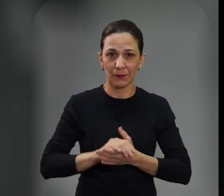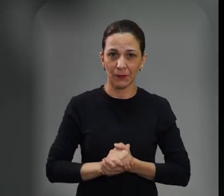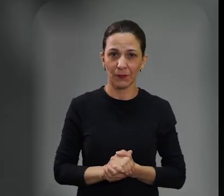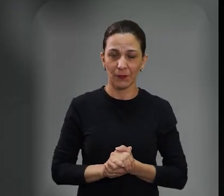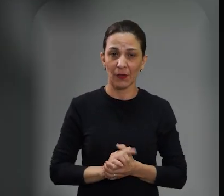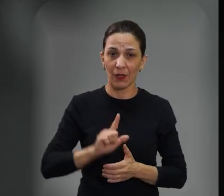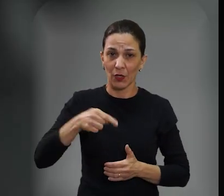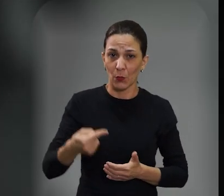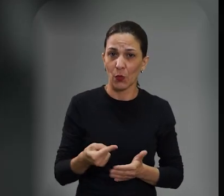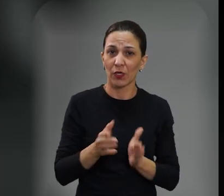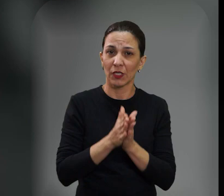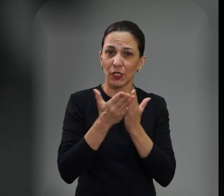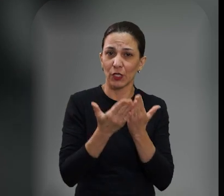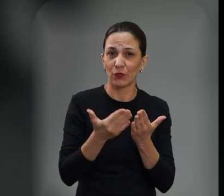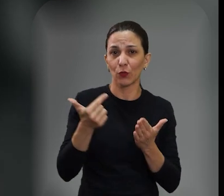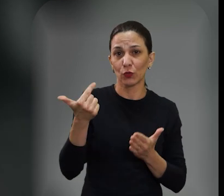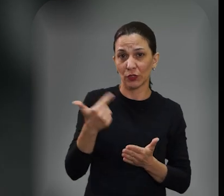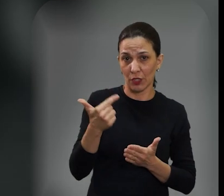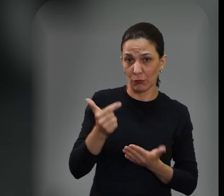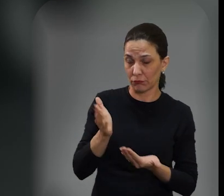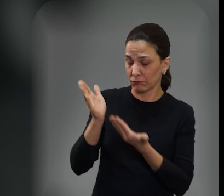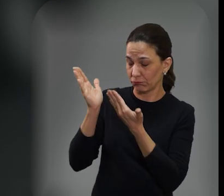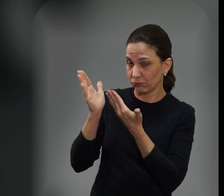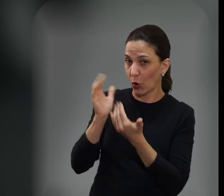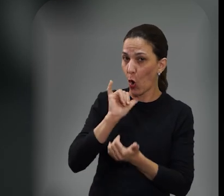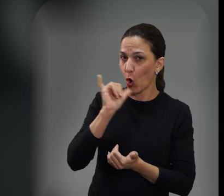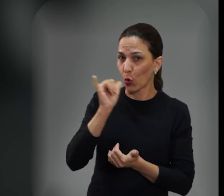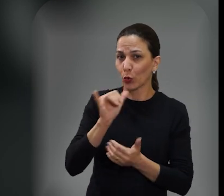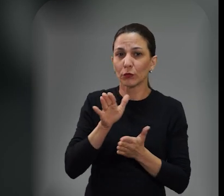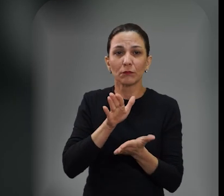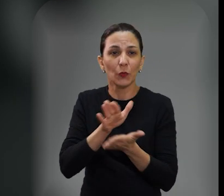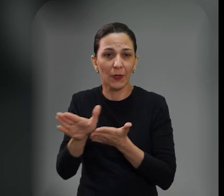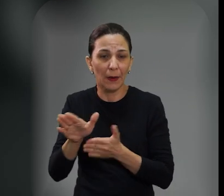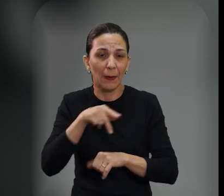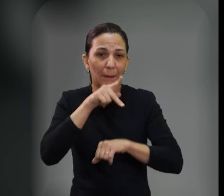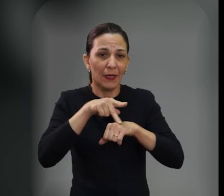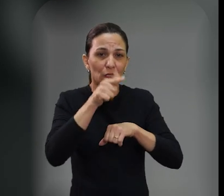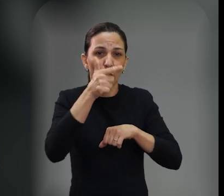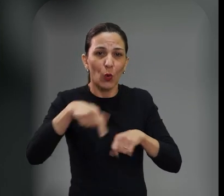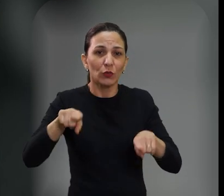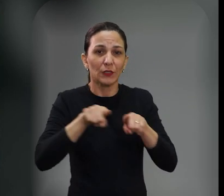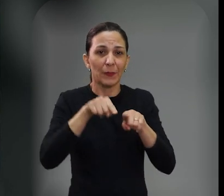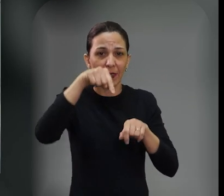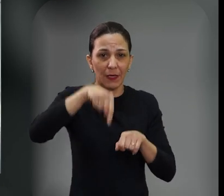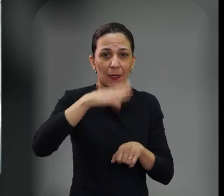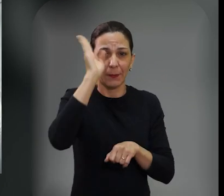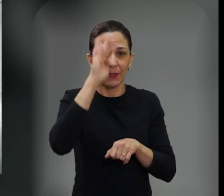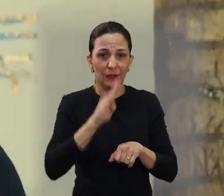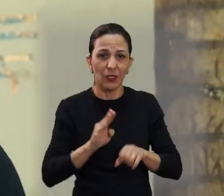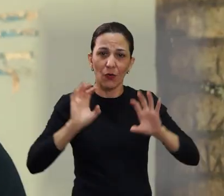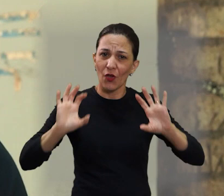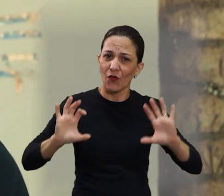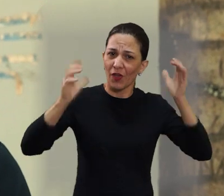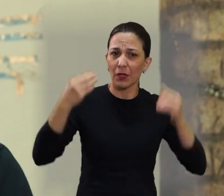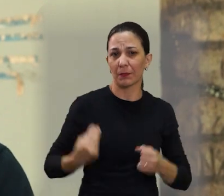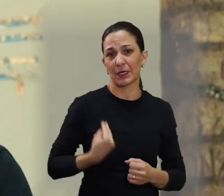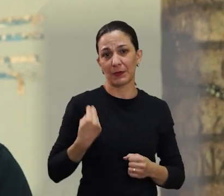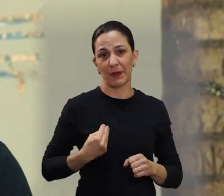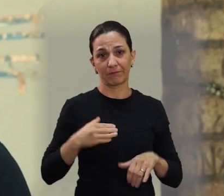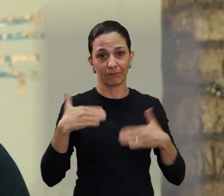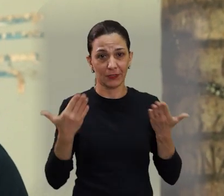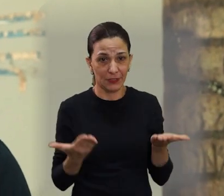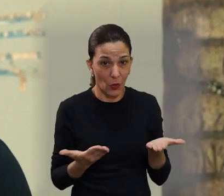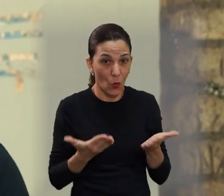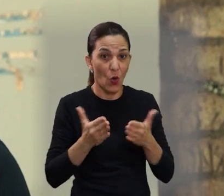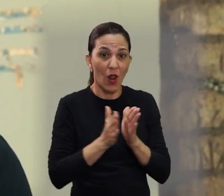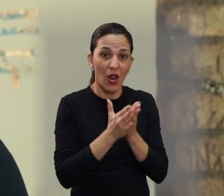Depois outras obras que vieram. Um conto do Visitante Imaginário, que participou de festivais, inclusive, nacional e internacional.